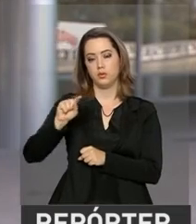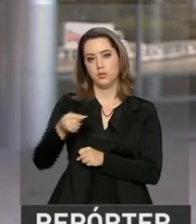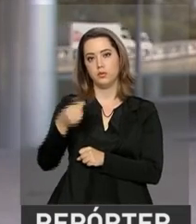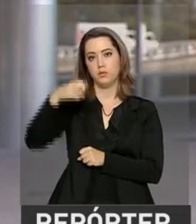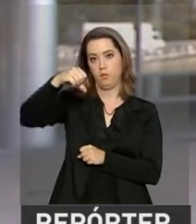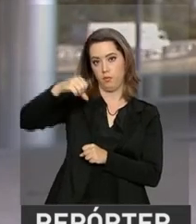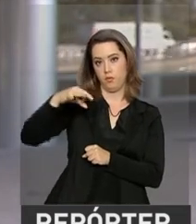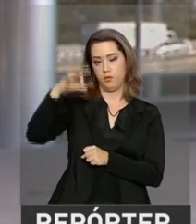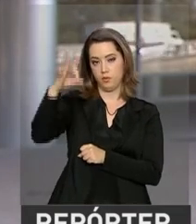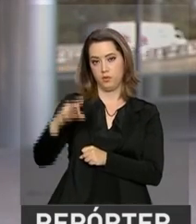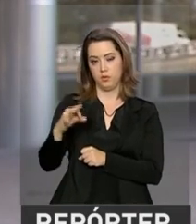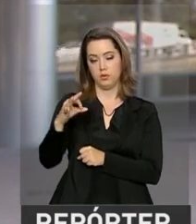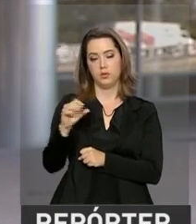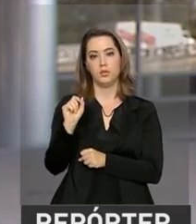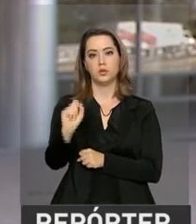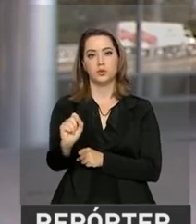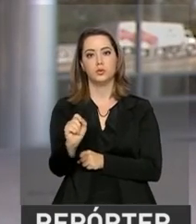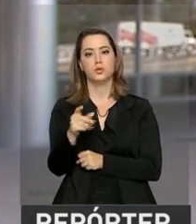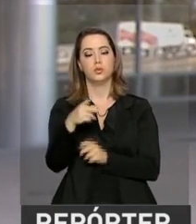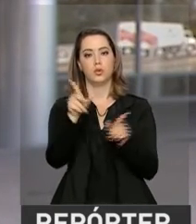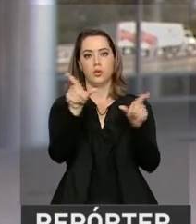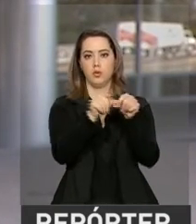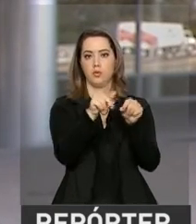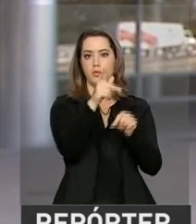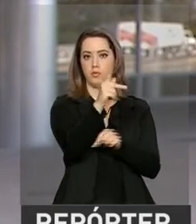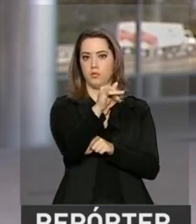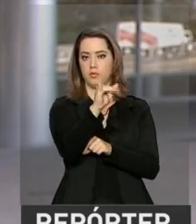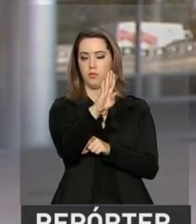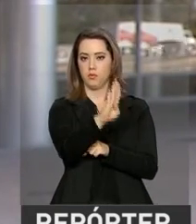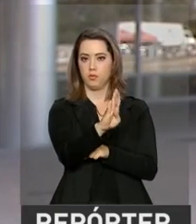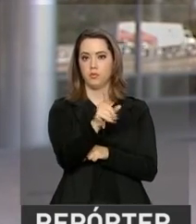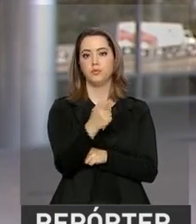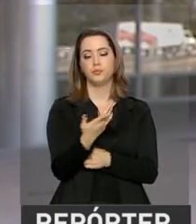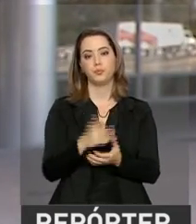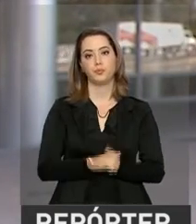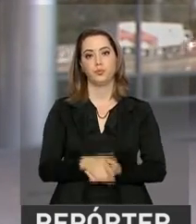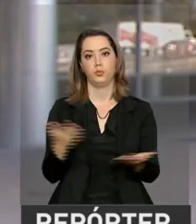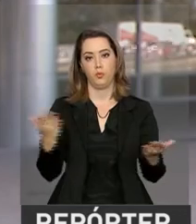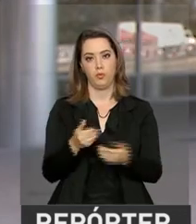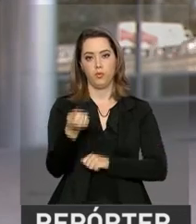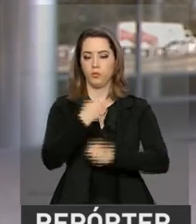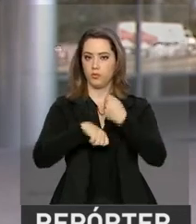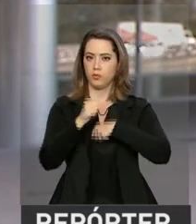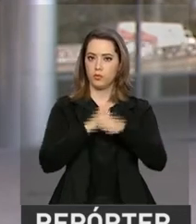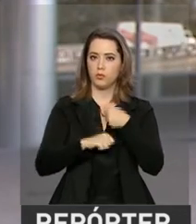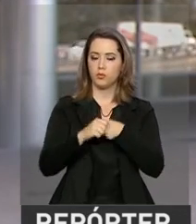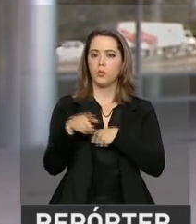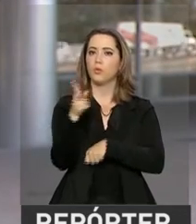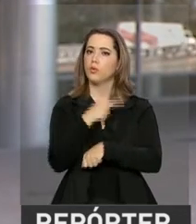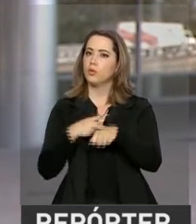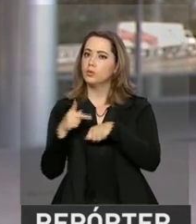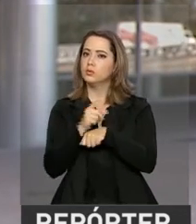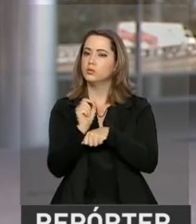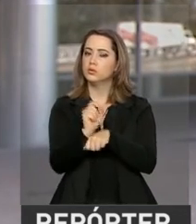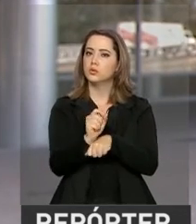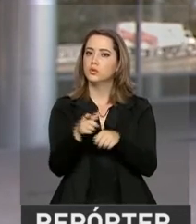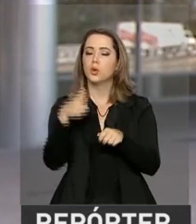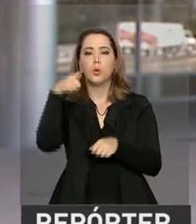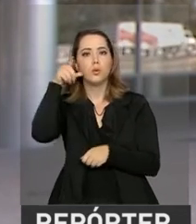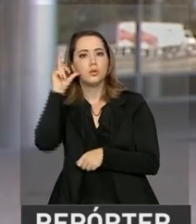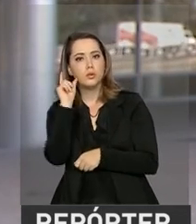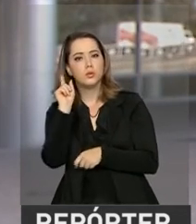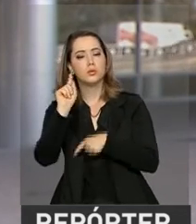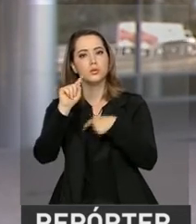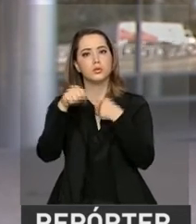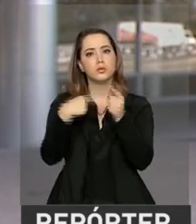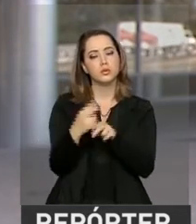PIB, o Produto Interno Bruto Brasileiro. Olha, Daniele, falando ainda sobre a economia do país, ontem, depois de se reunir com o presidente em